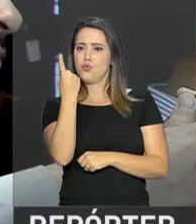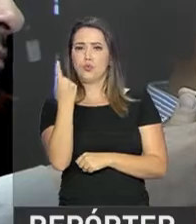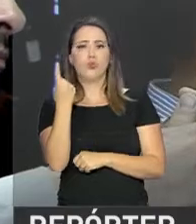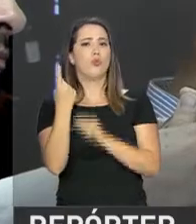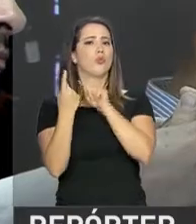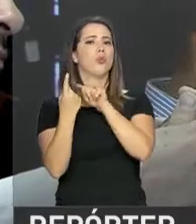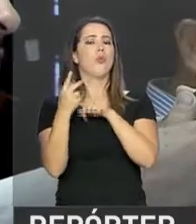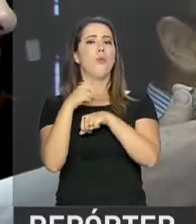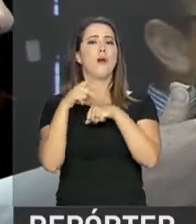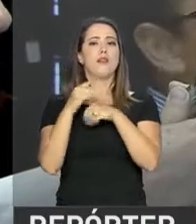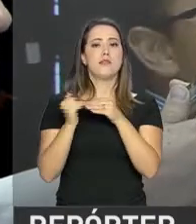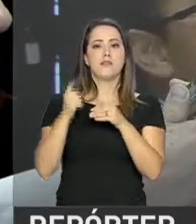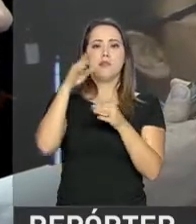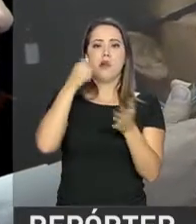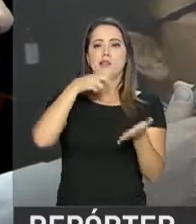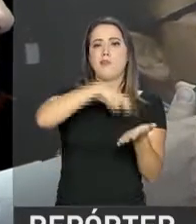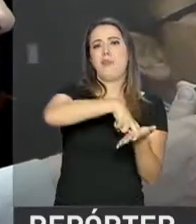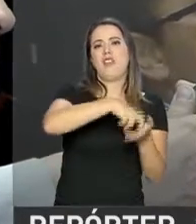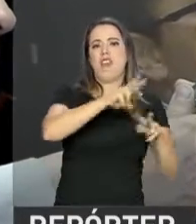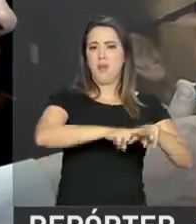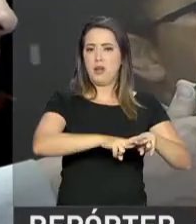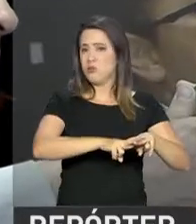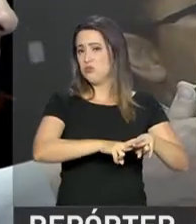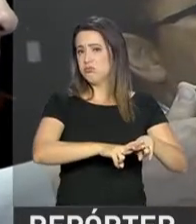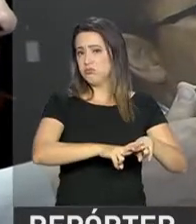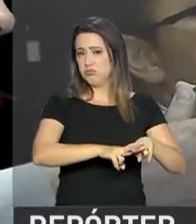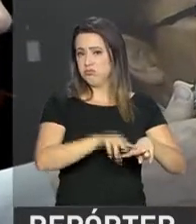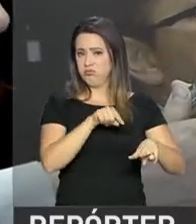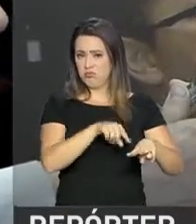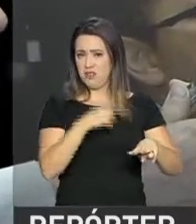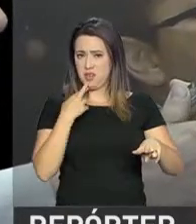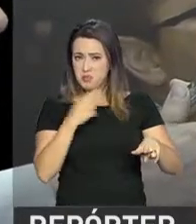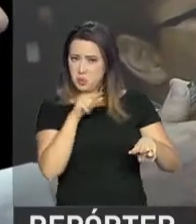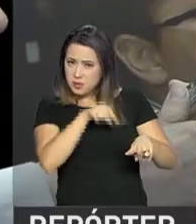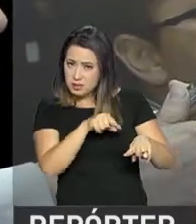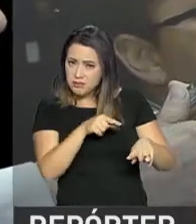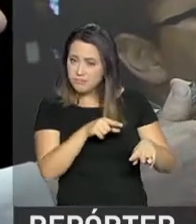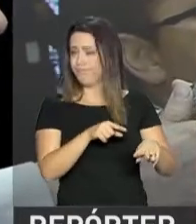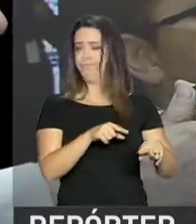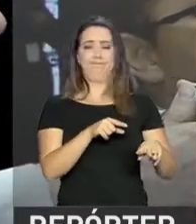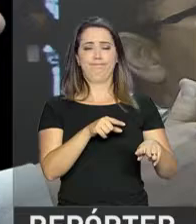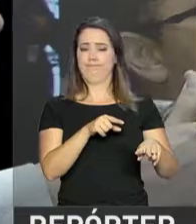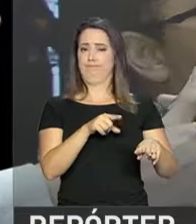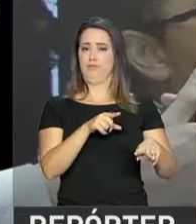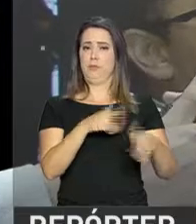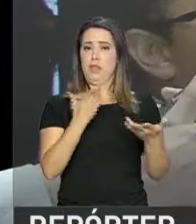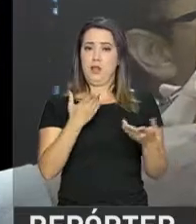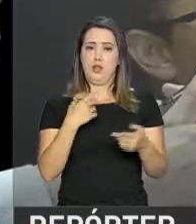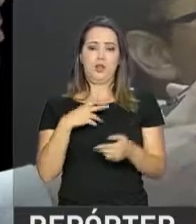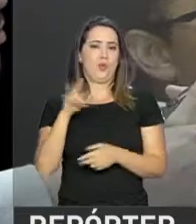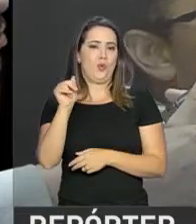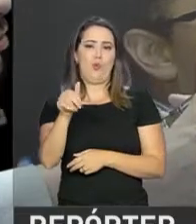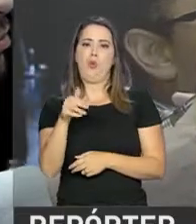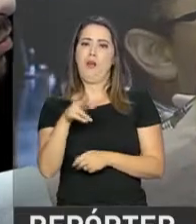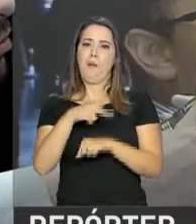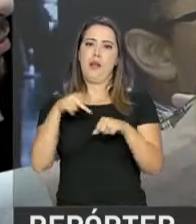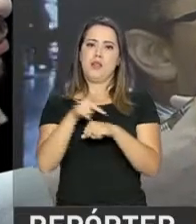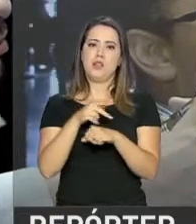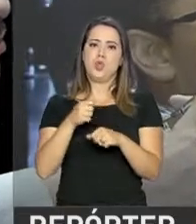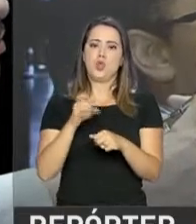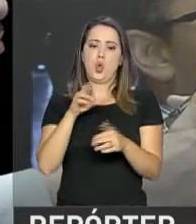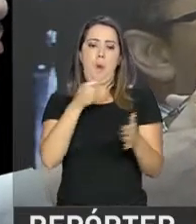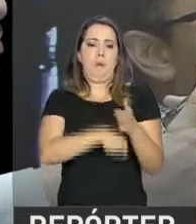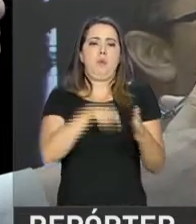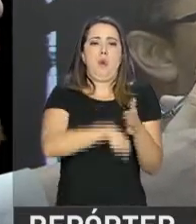drogas aumentando a pena e tempo de cadeia. A solução não passa por aí. Nenhum país resolveu o problema das drogas mediante força